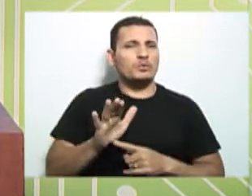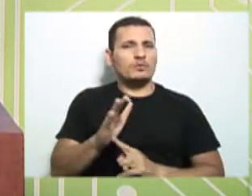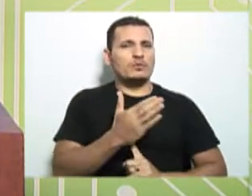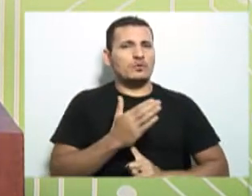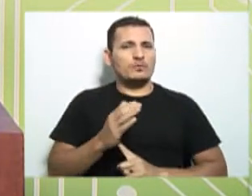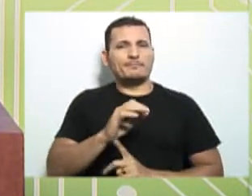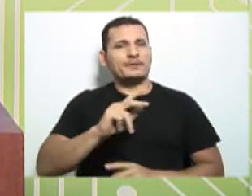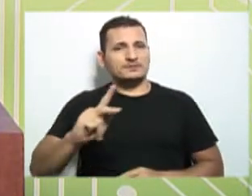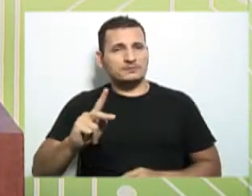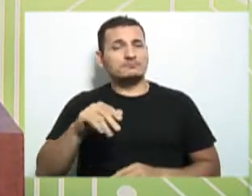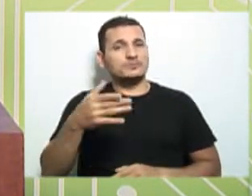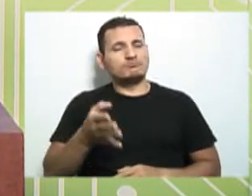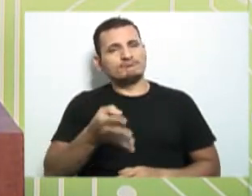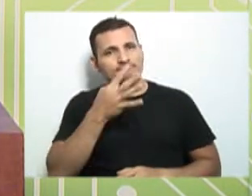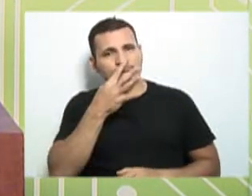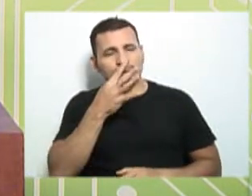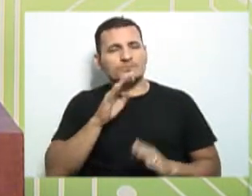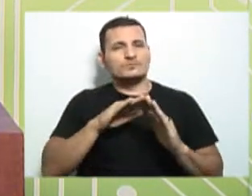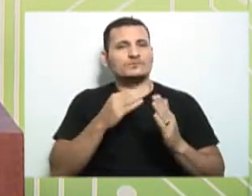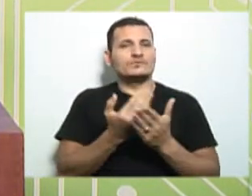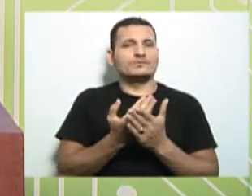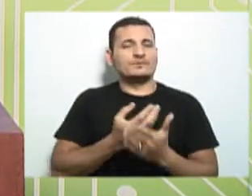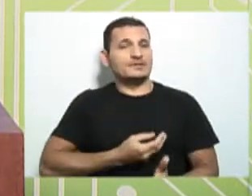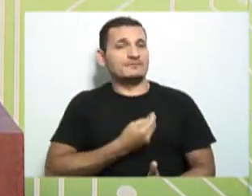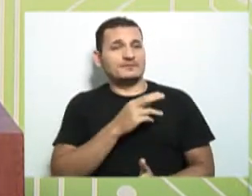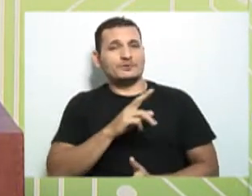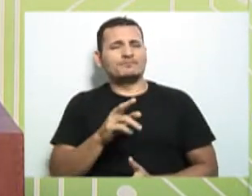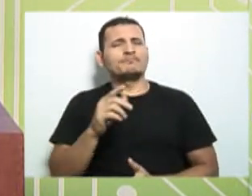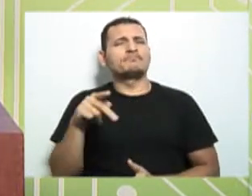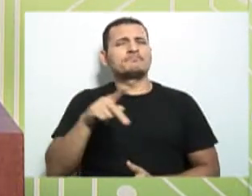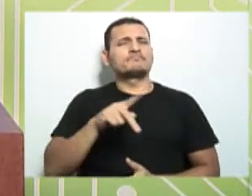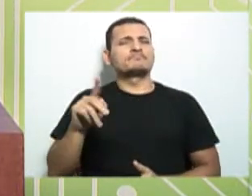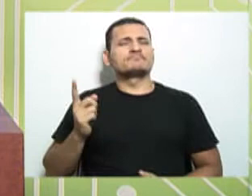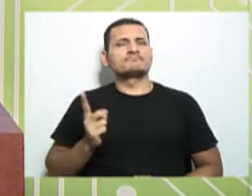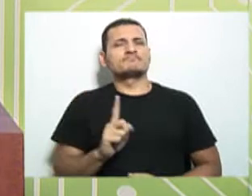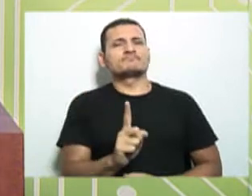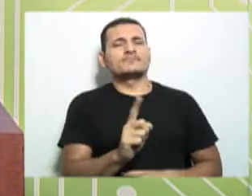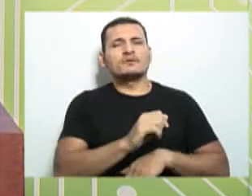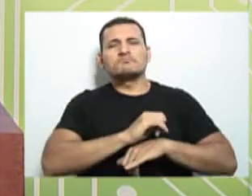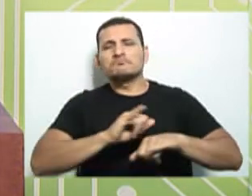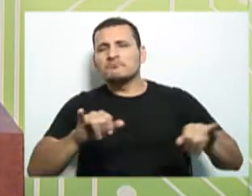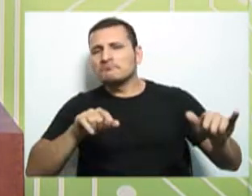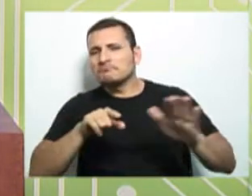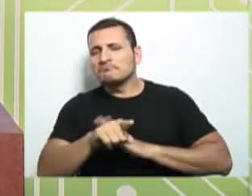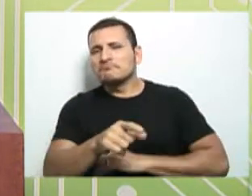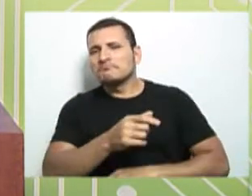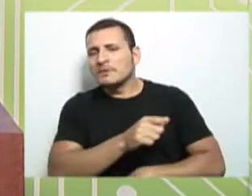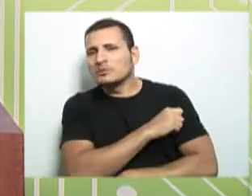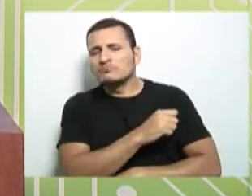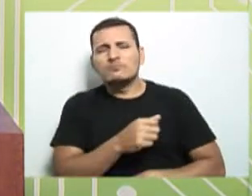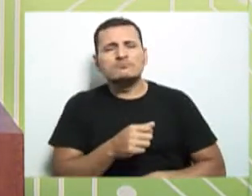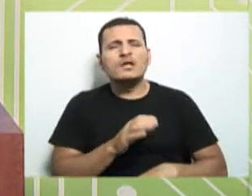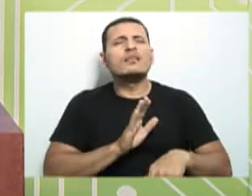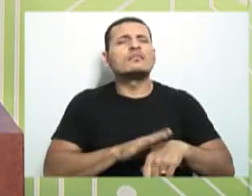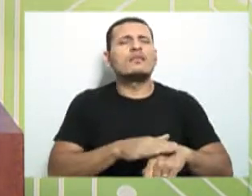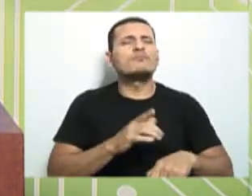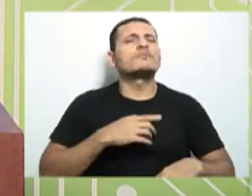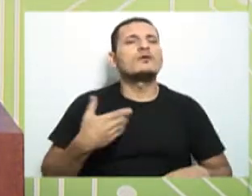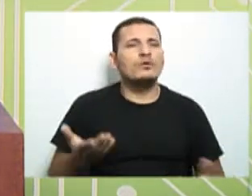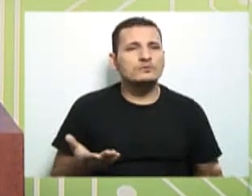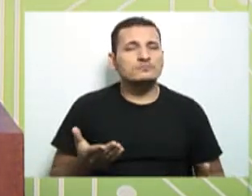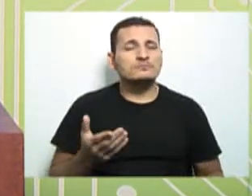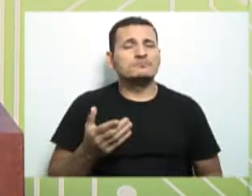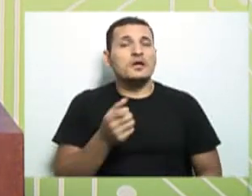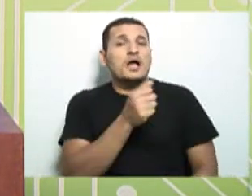cooperativismo. Então assiste, Escola da Vida. O professor chega na sala e ele pergunta para os alunos, quanto tempo nós temos? E os alunos vão responder olhando